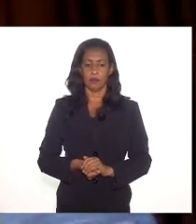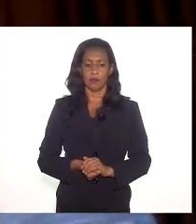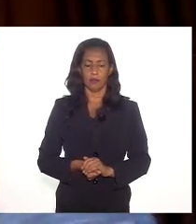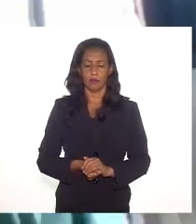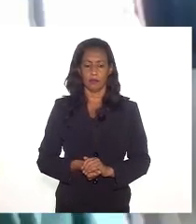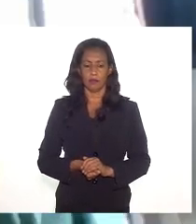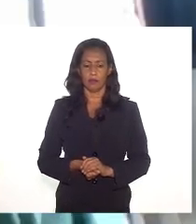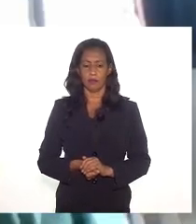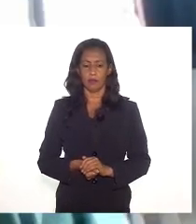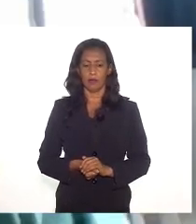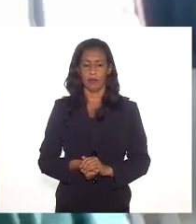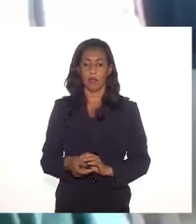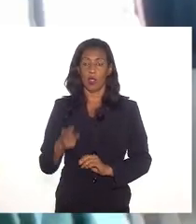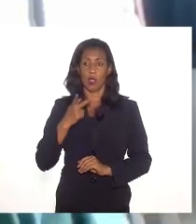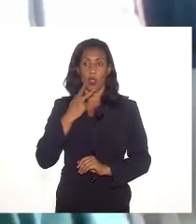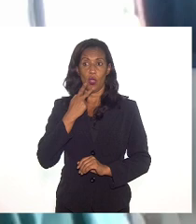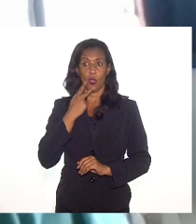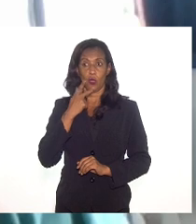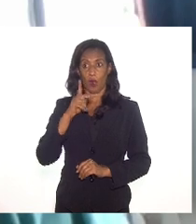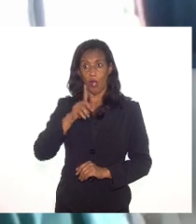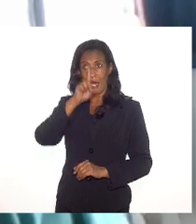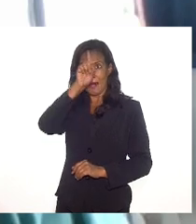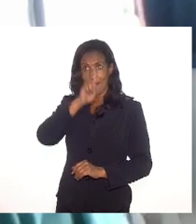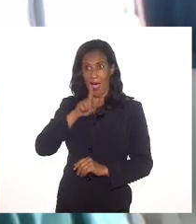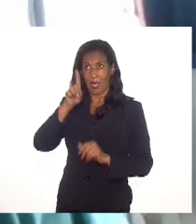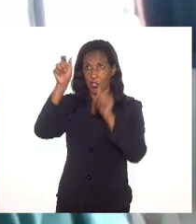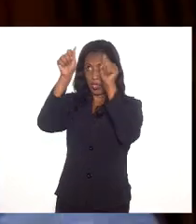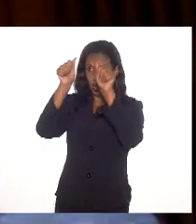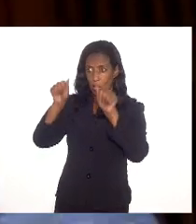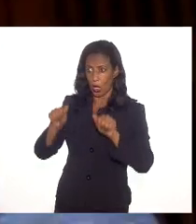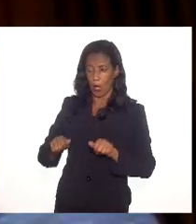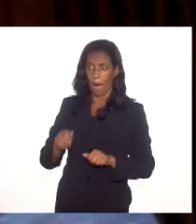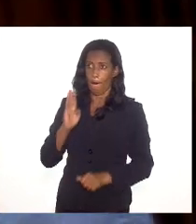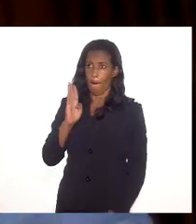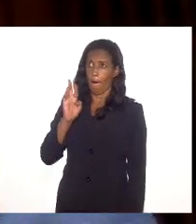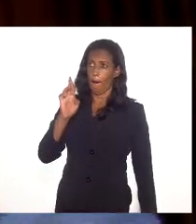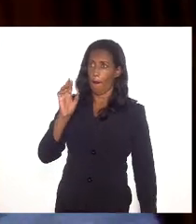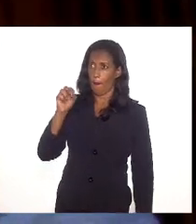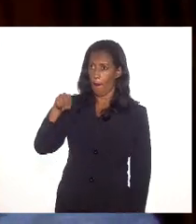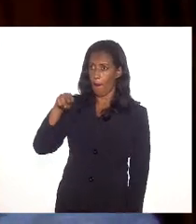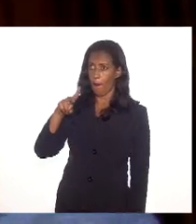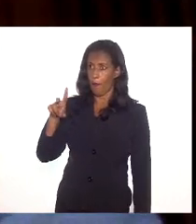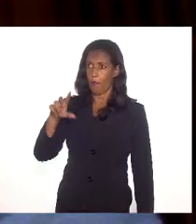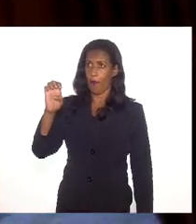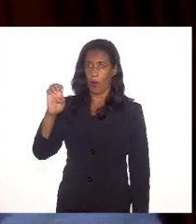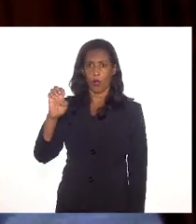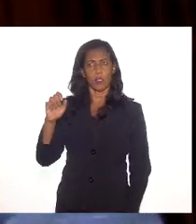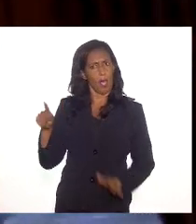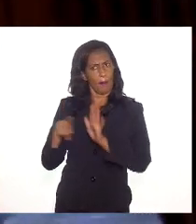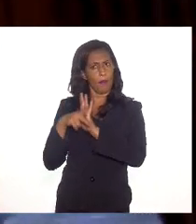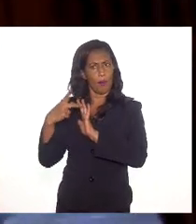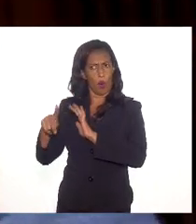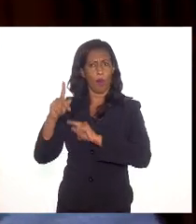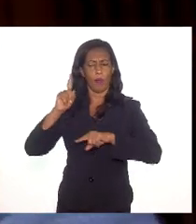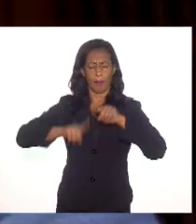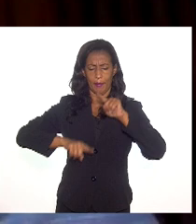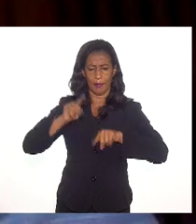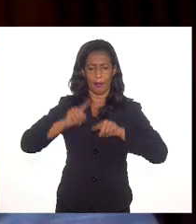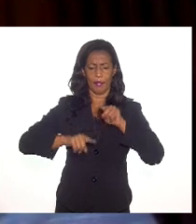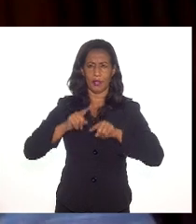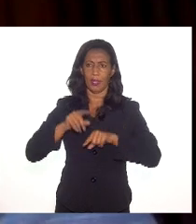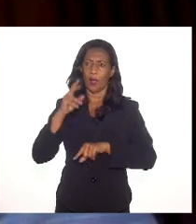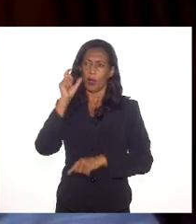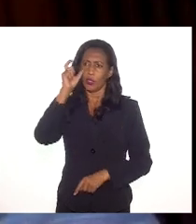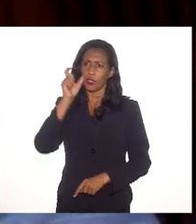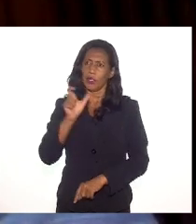Eu estou falando da estátua de bronze do Santos Dumont, não é da Pedra do Sal. É isso mesmo. Ah, declara que o patrimônio cultural histórico e material e considera interesse